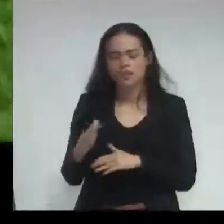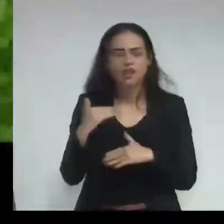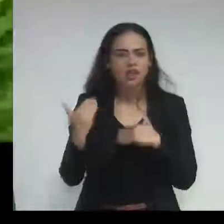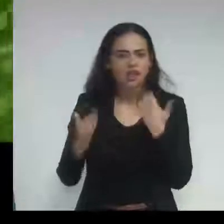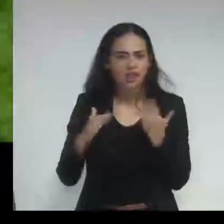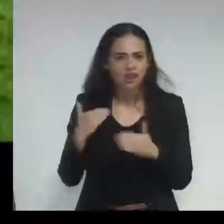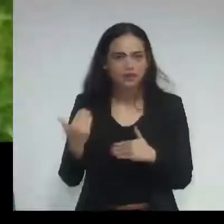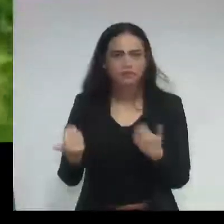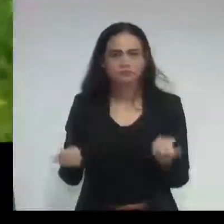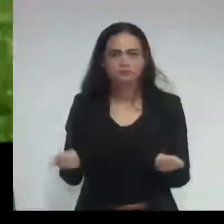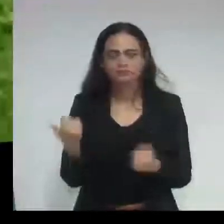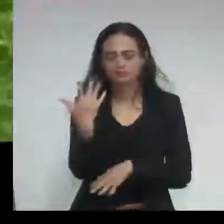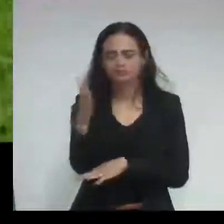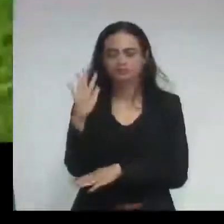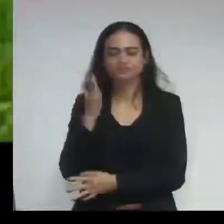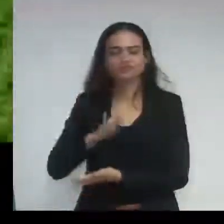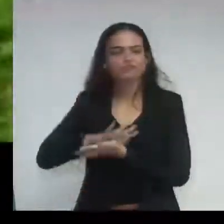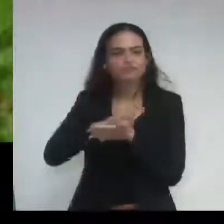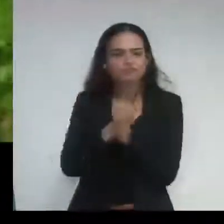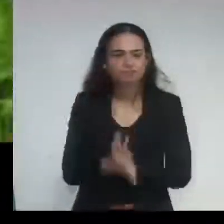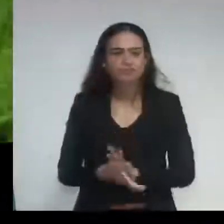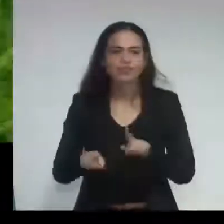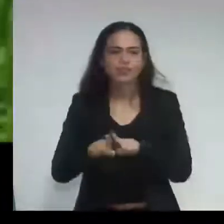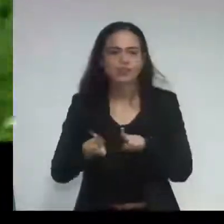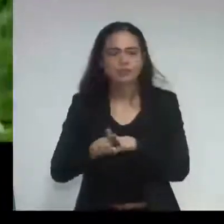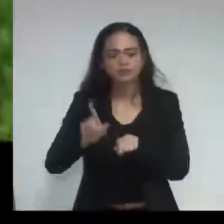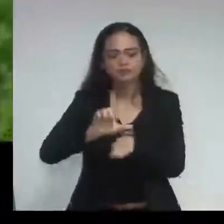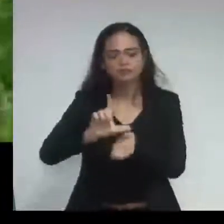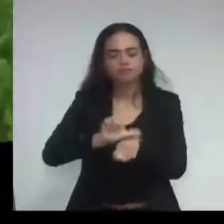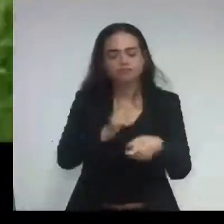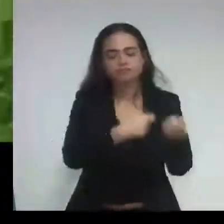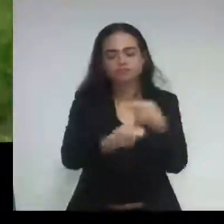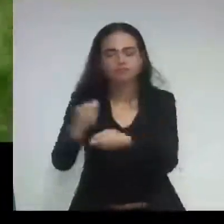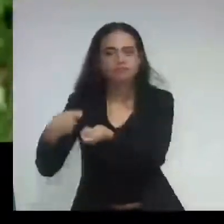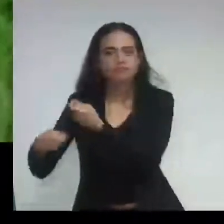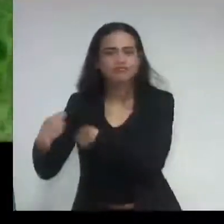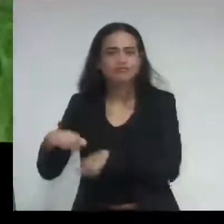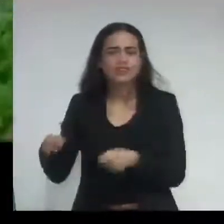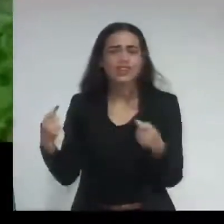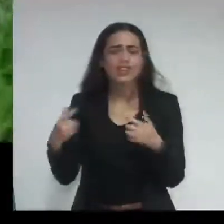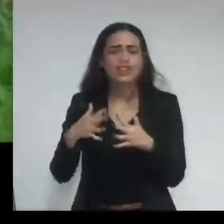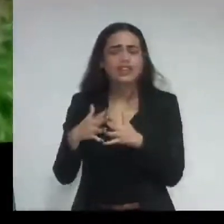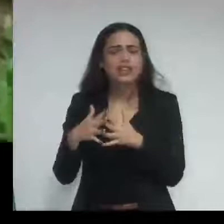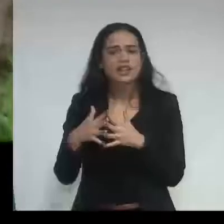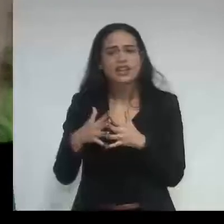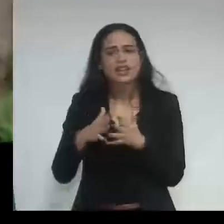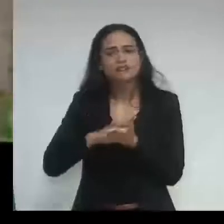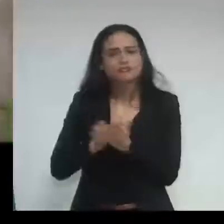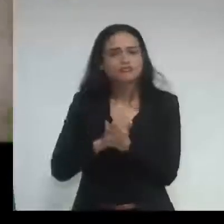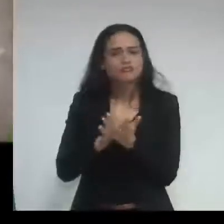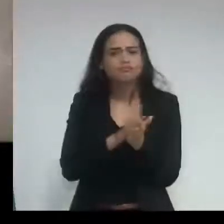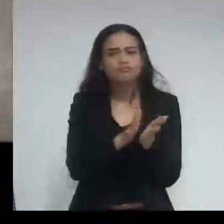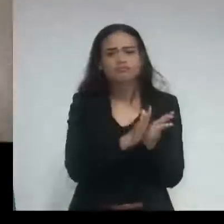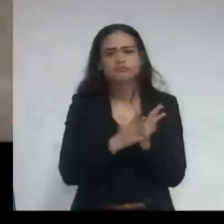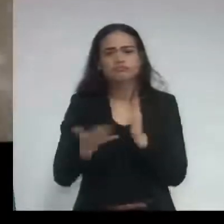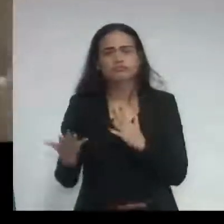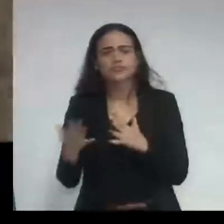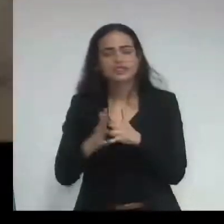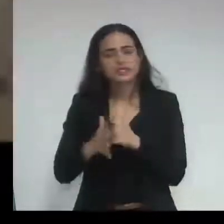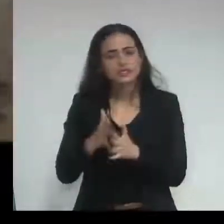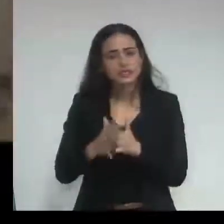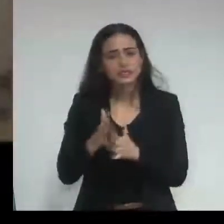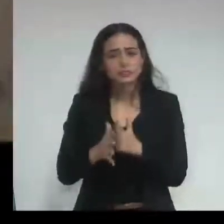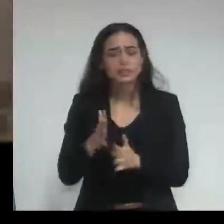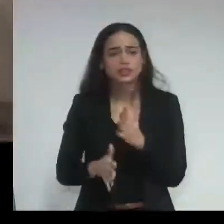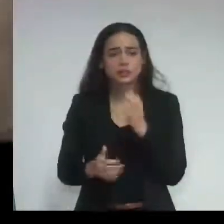está arrasando o meio ambiente e está atrapalhando o comércio e a vizinhança, né? Vários comerciantes da Lagoa do Aquário